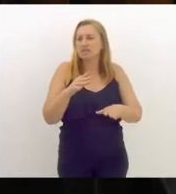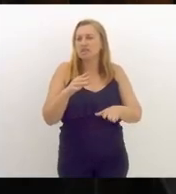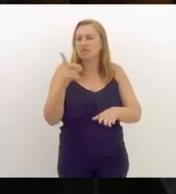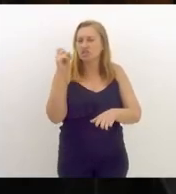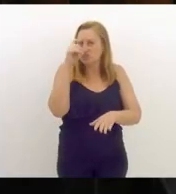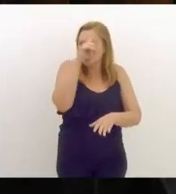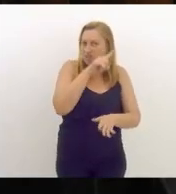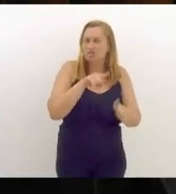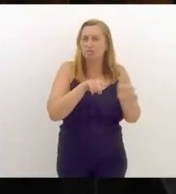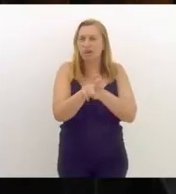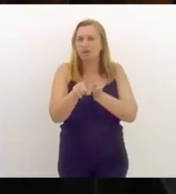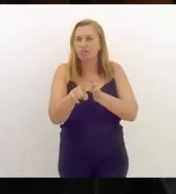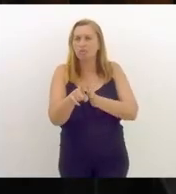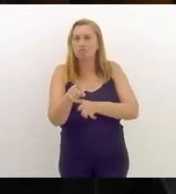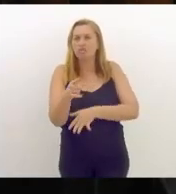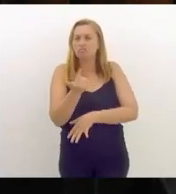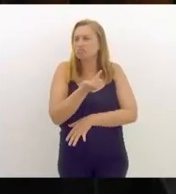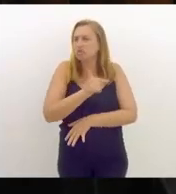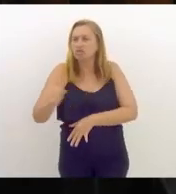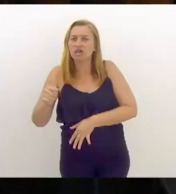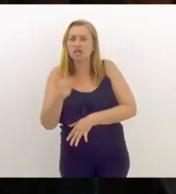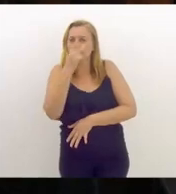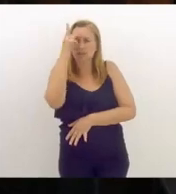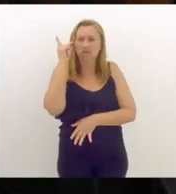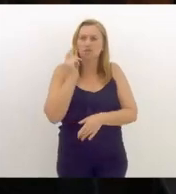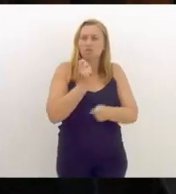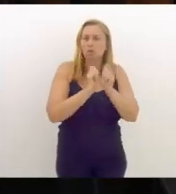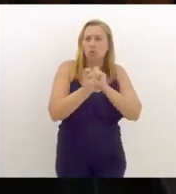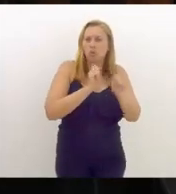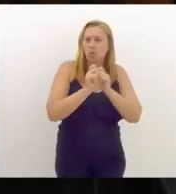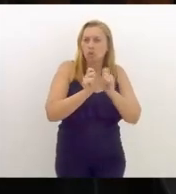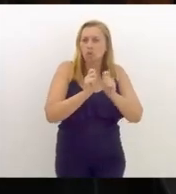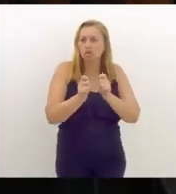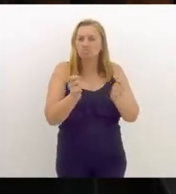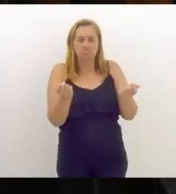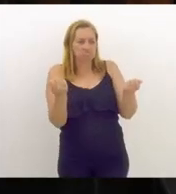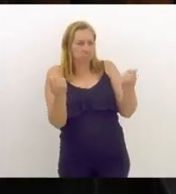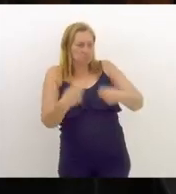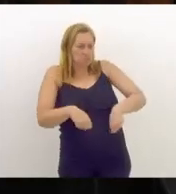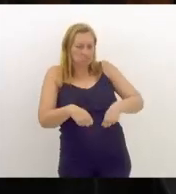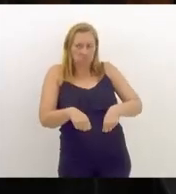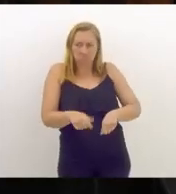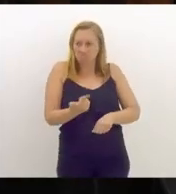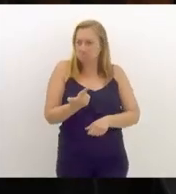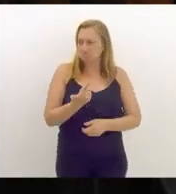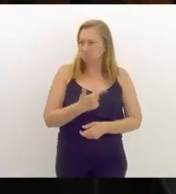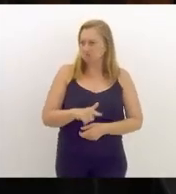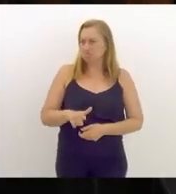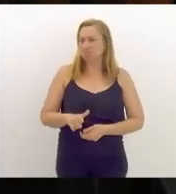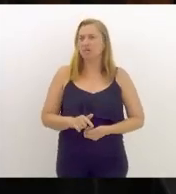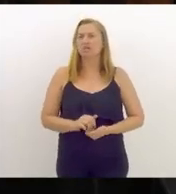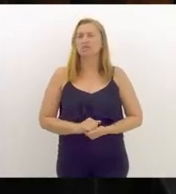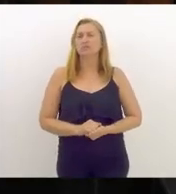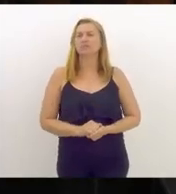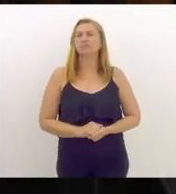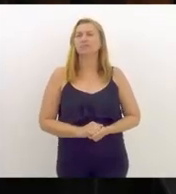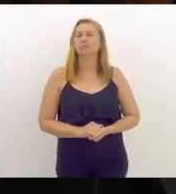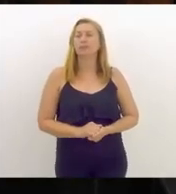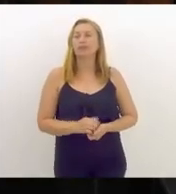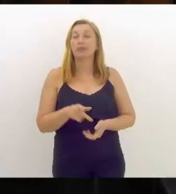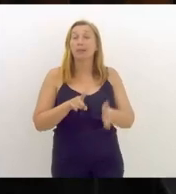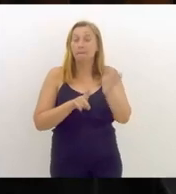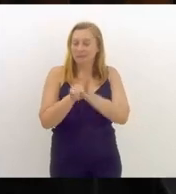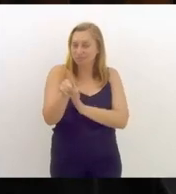não existiria a jornalismo sem Esta possibilidade questionar